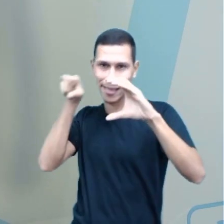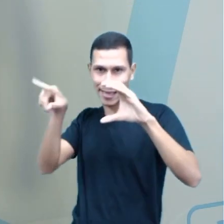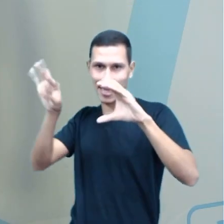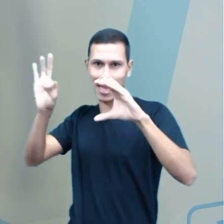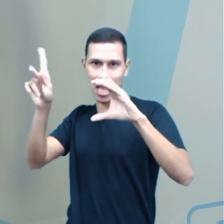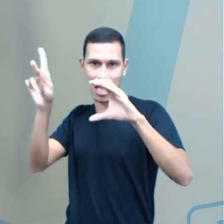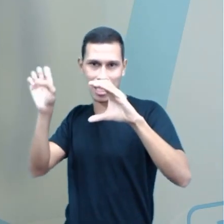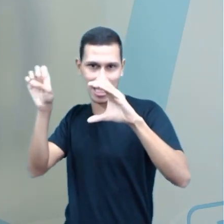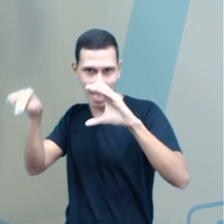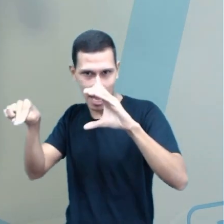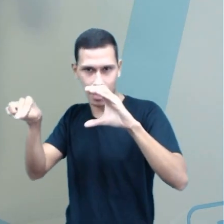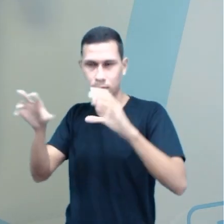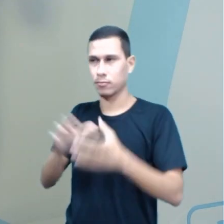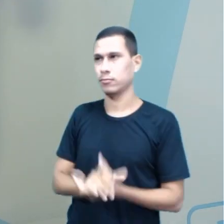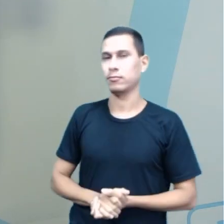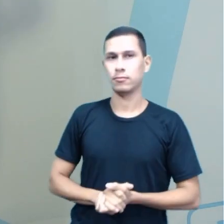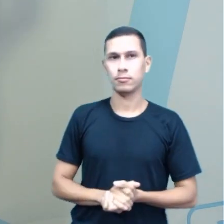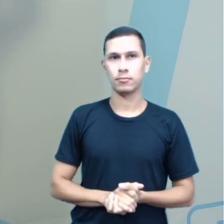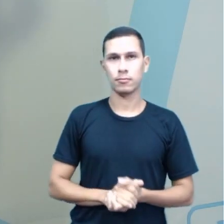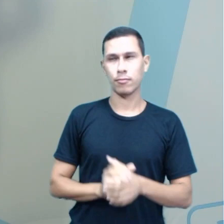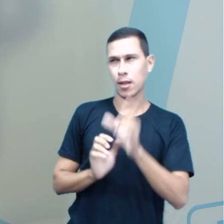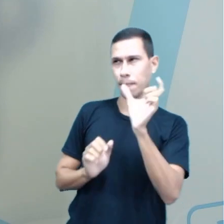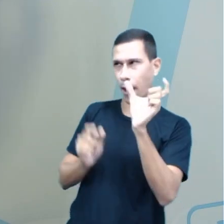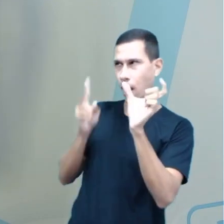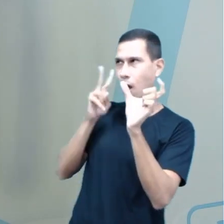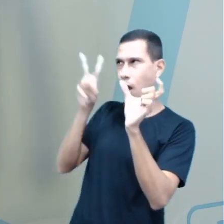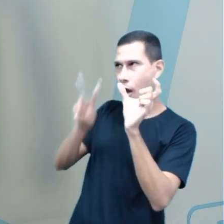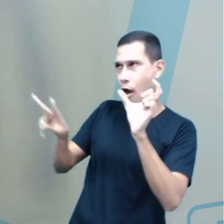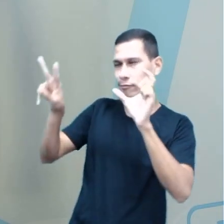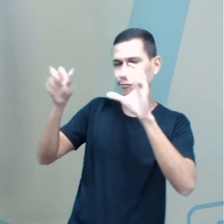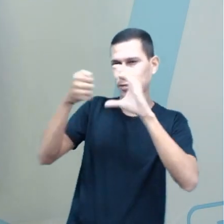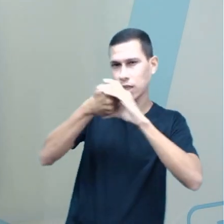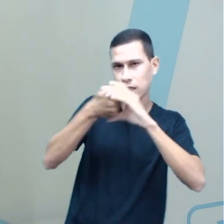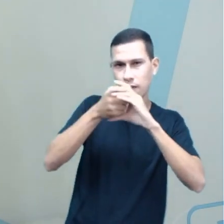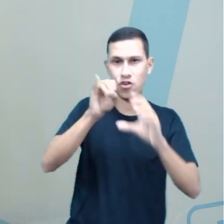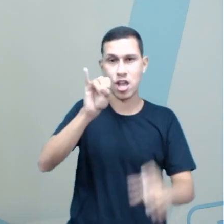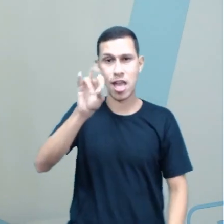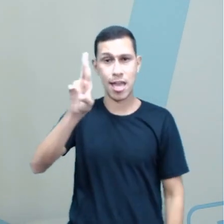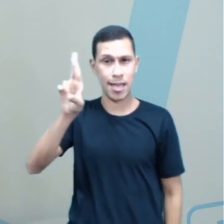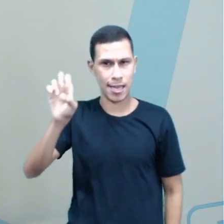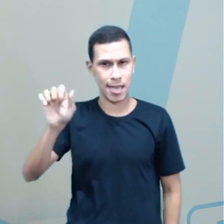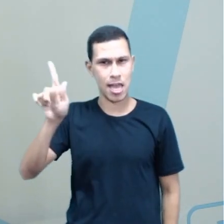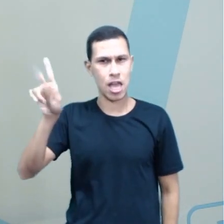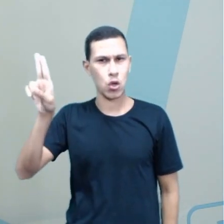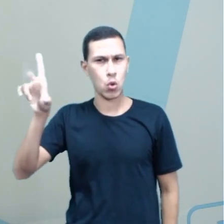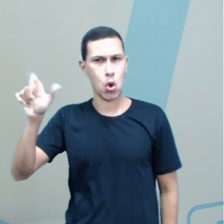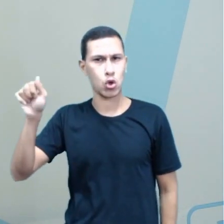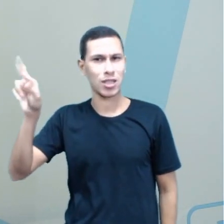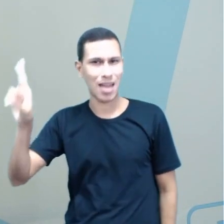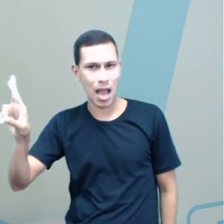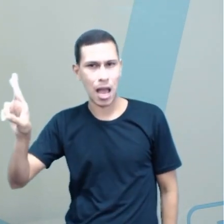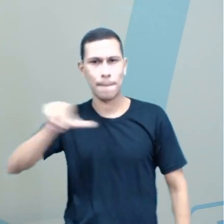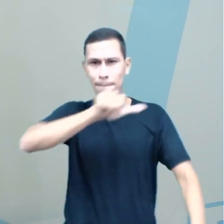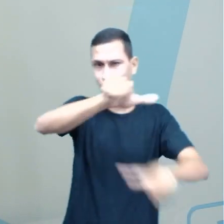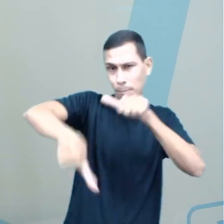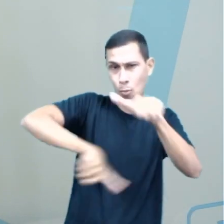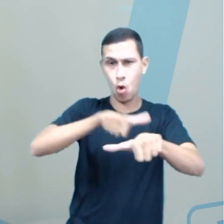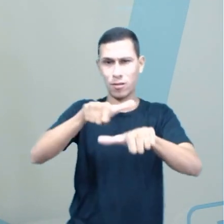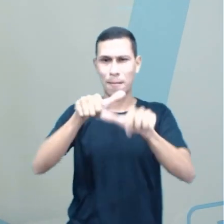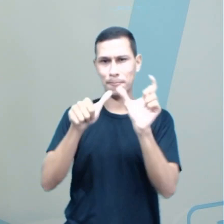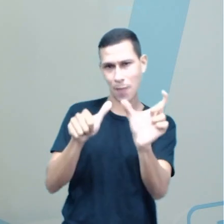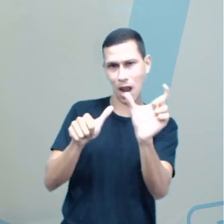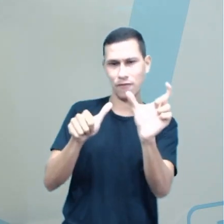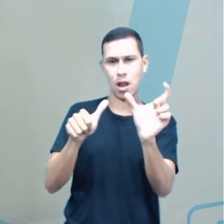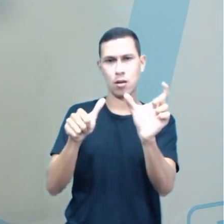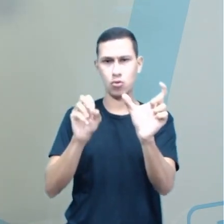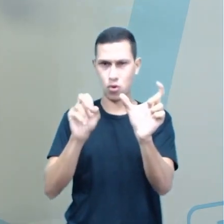o quê? Que eu falei? É um adjetivo irregular. Nesse caso, good a gente transforma em better, certo?